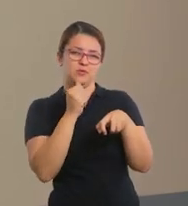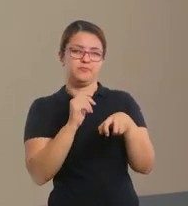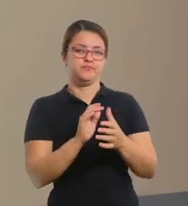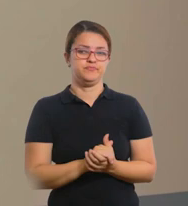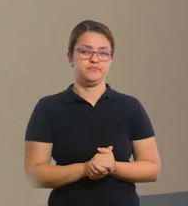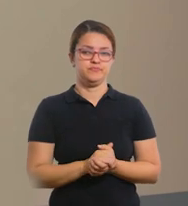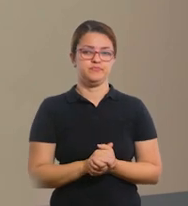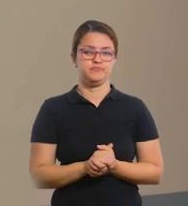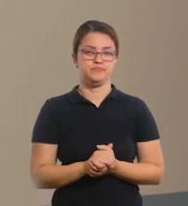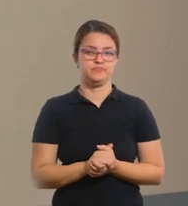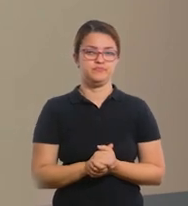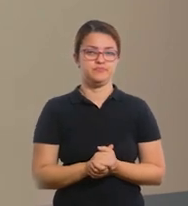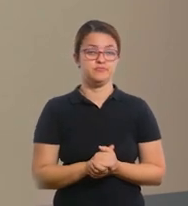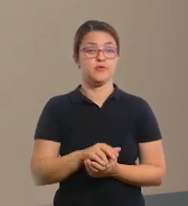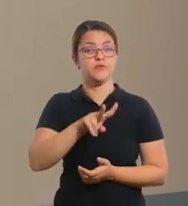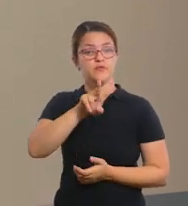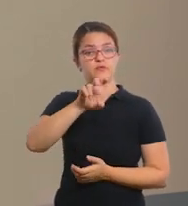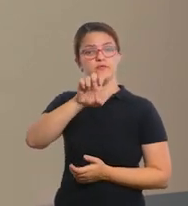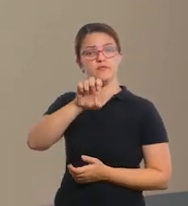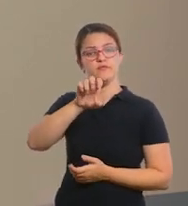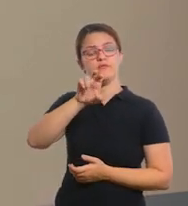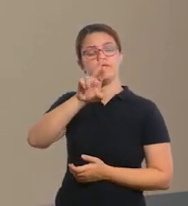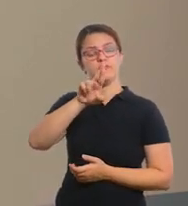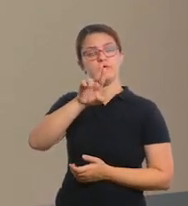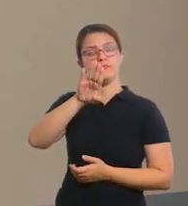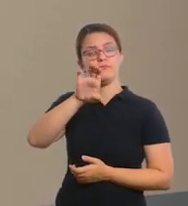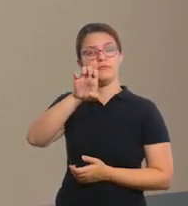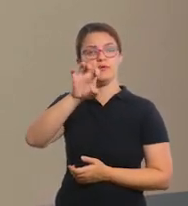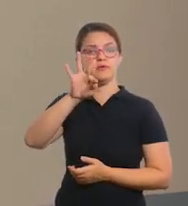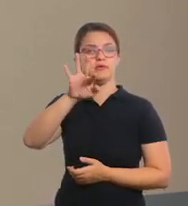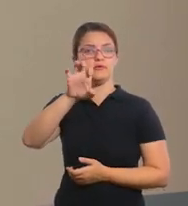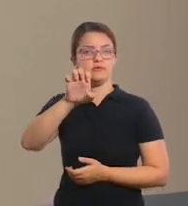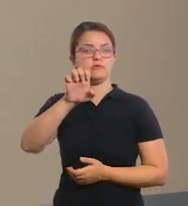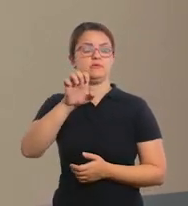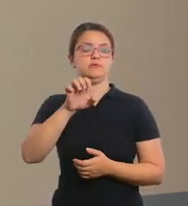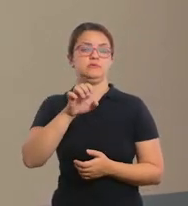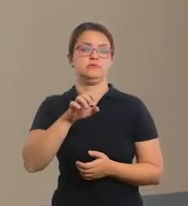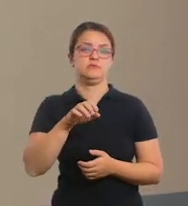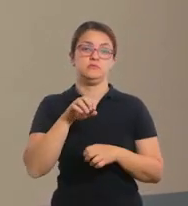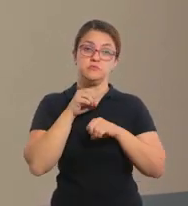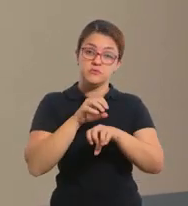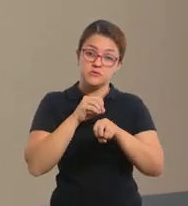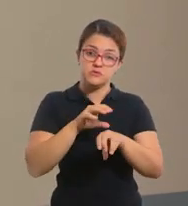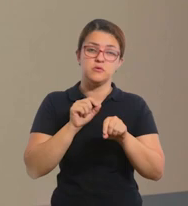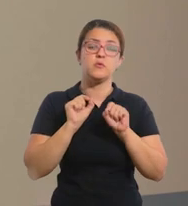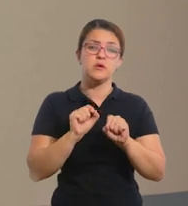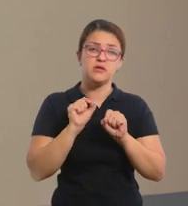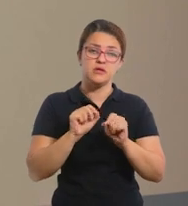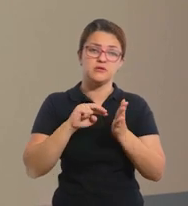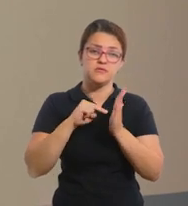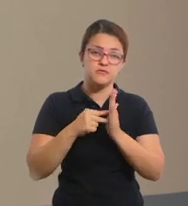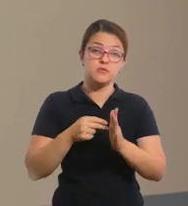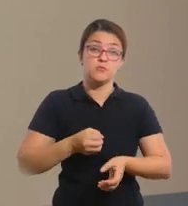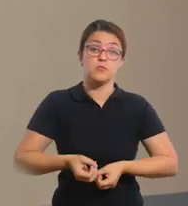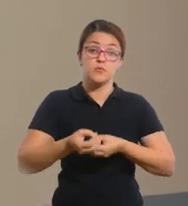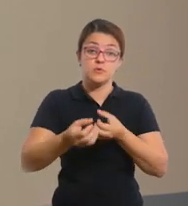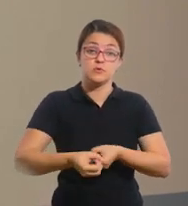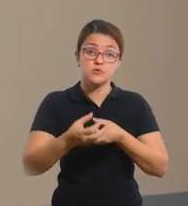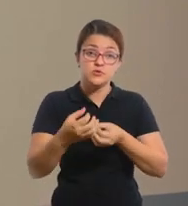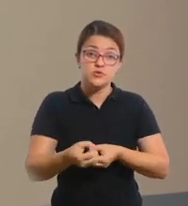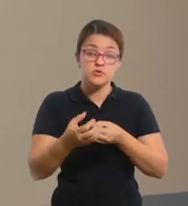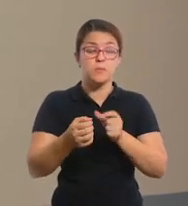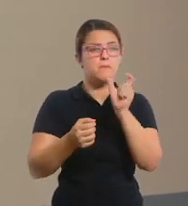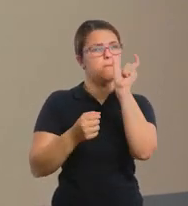atividade não estamos trabalhando com o verbete verbete então quando nós trabalhamos um texto informativo sobre alguma